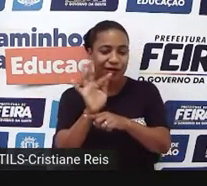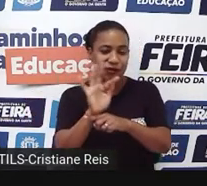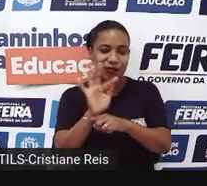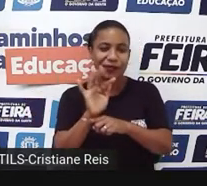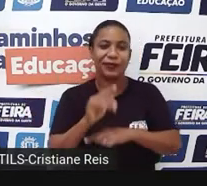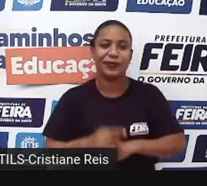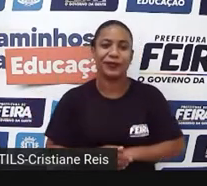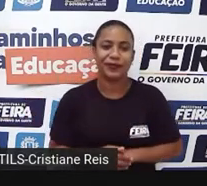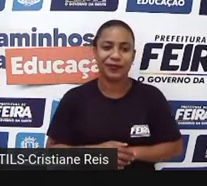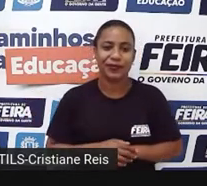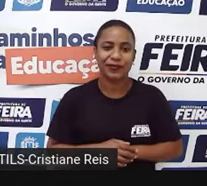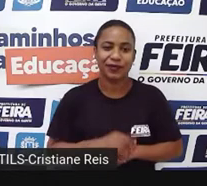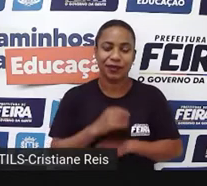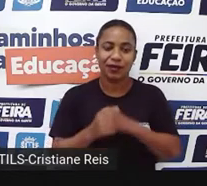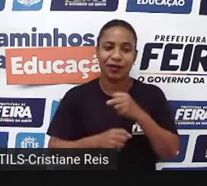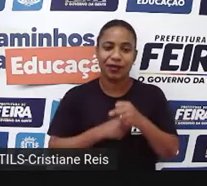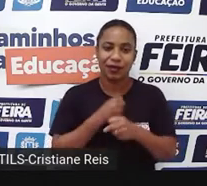vejamos.